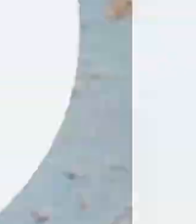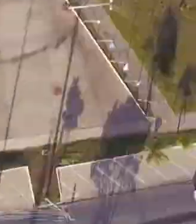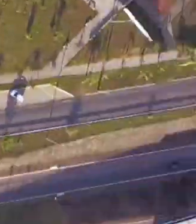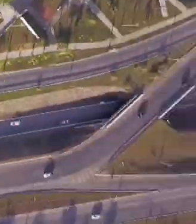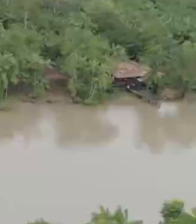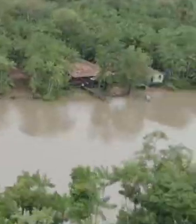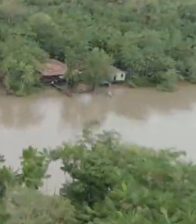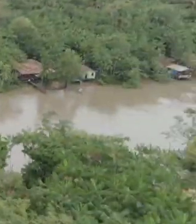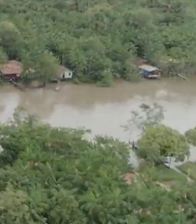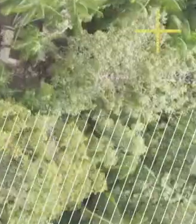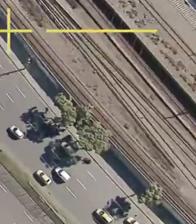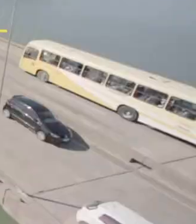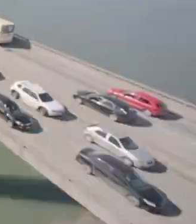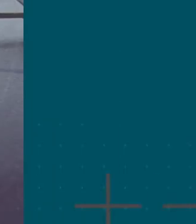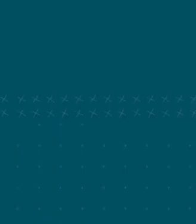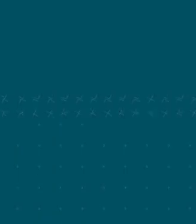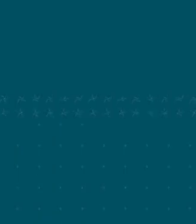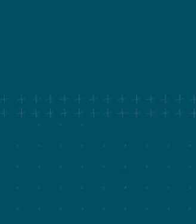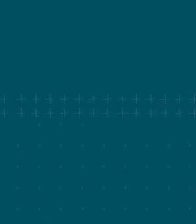Música